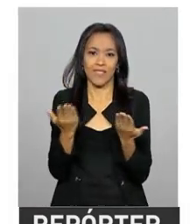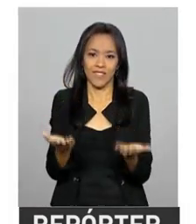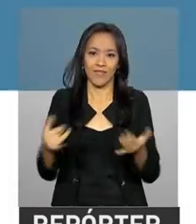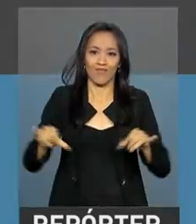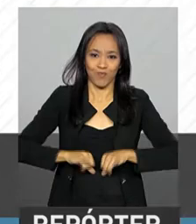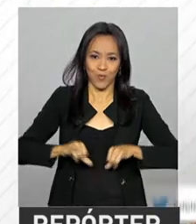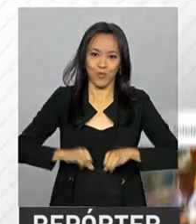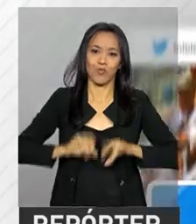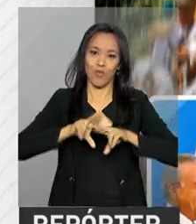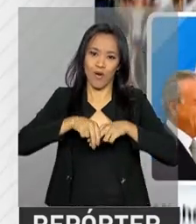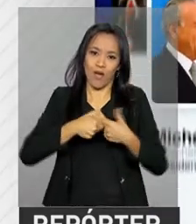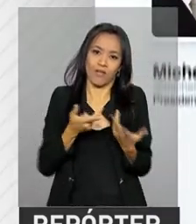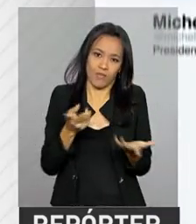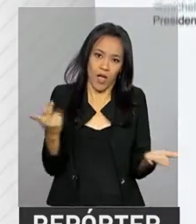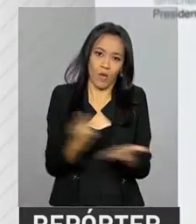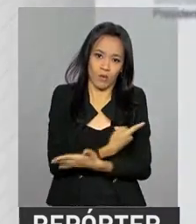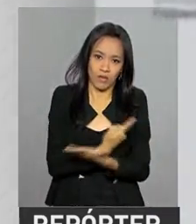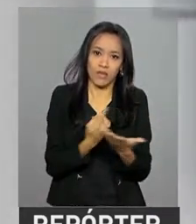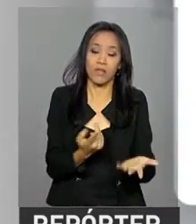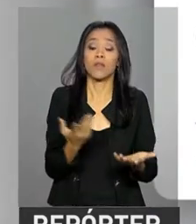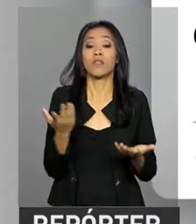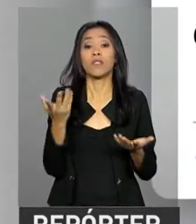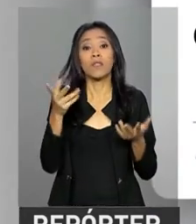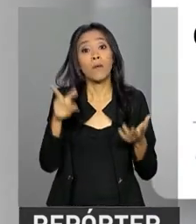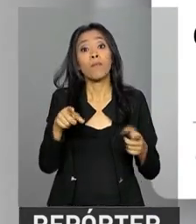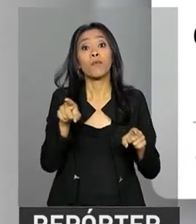o presidente Michel Temer, o Brasil se associa